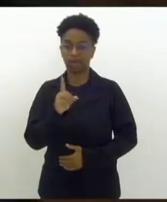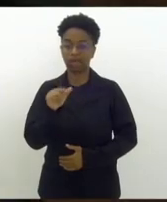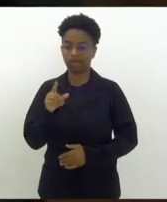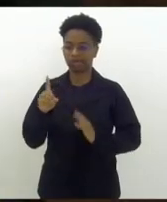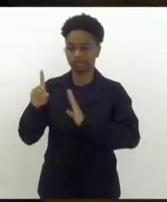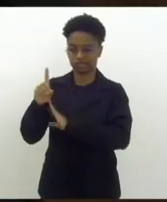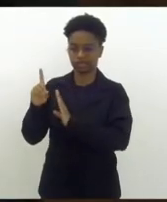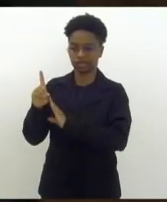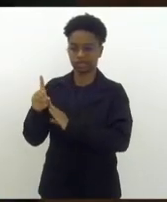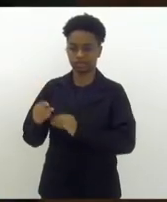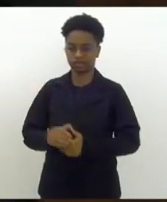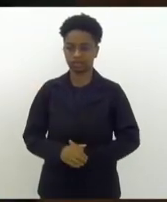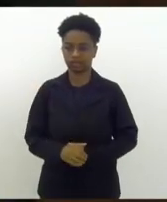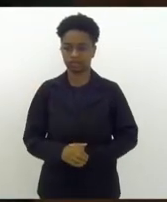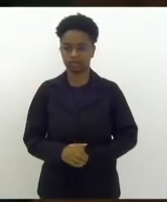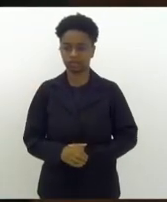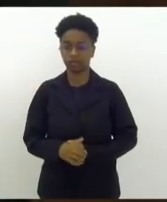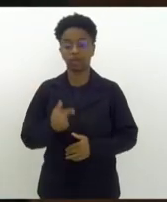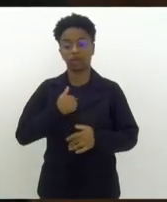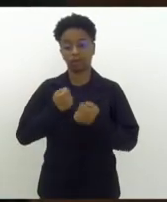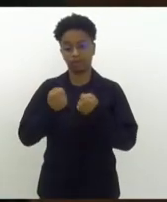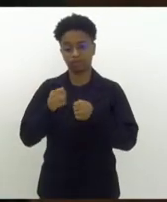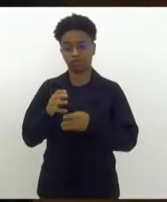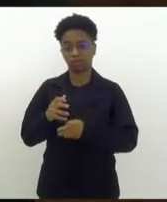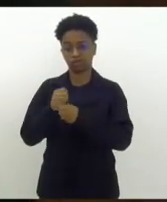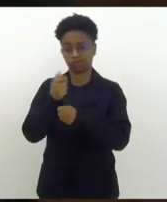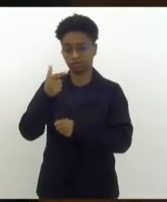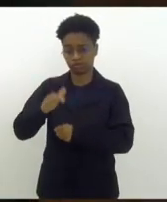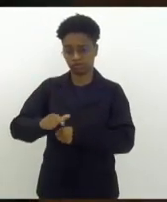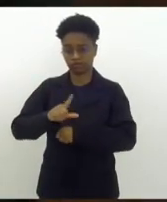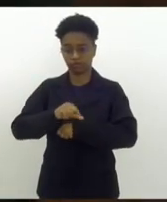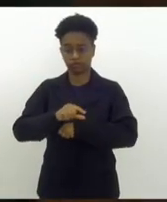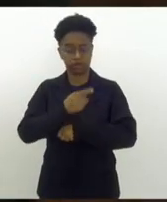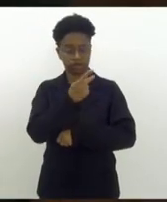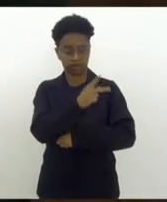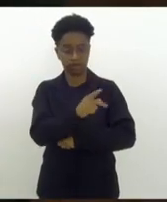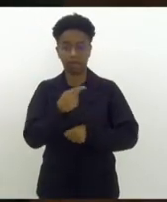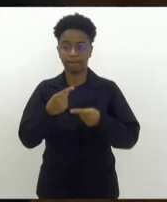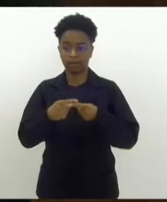direita do deputado Municipal